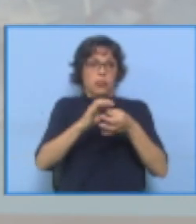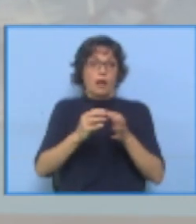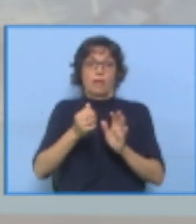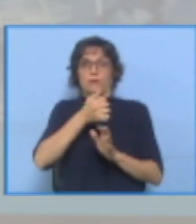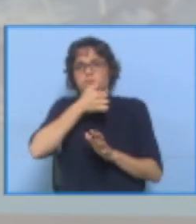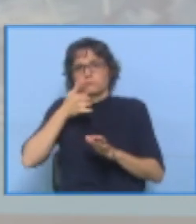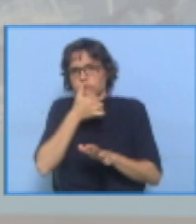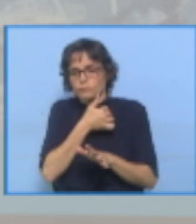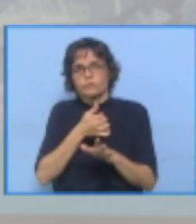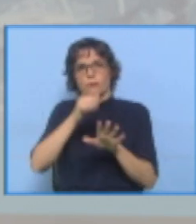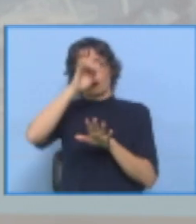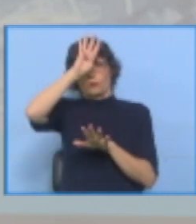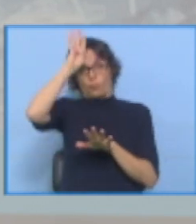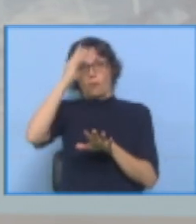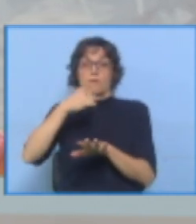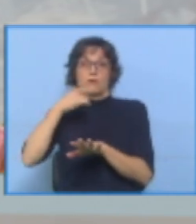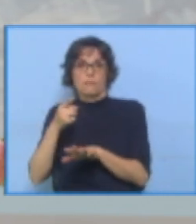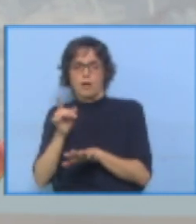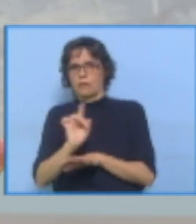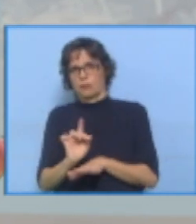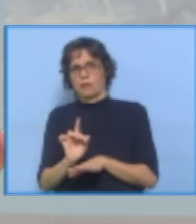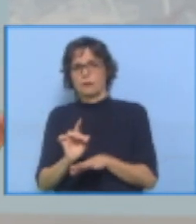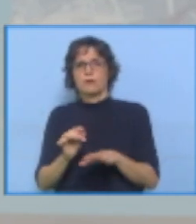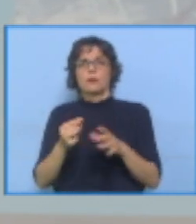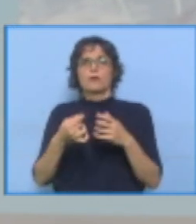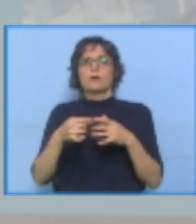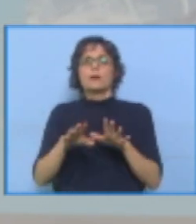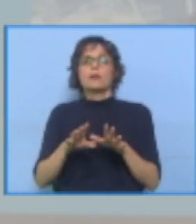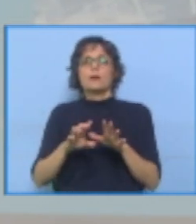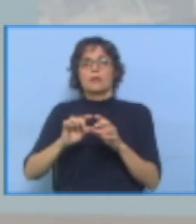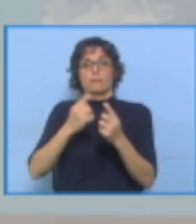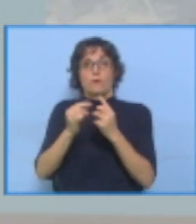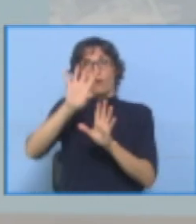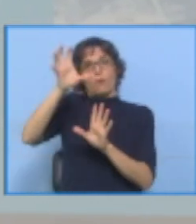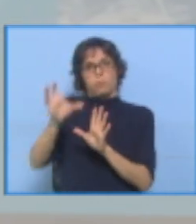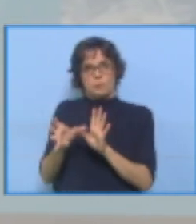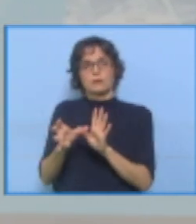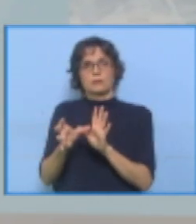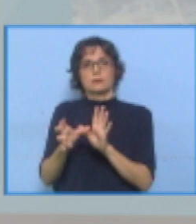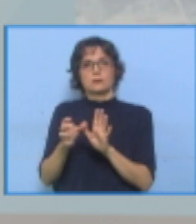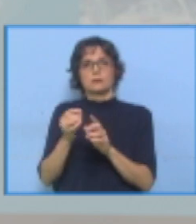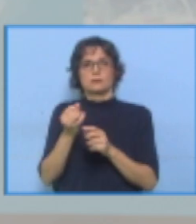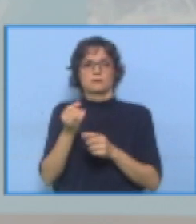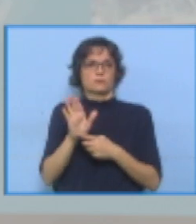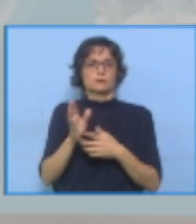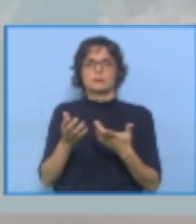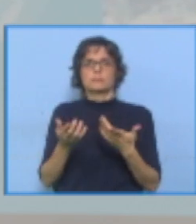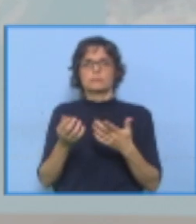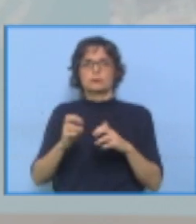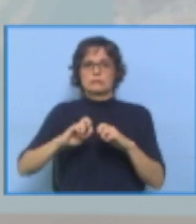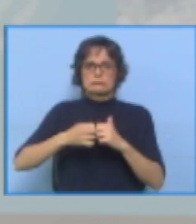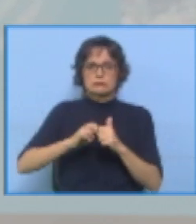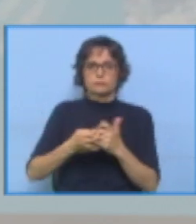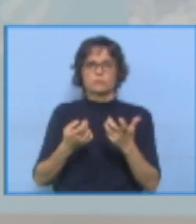alguns países provavelmente tem que ir até esse ponto. A resistir a um tirano, por exemplo, dando a própria